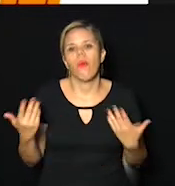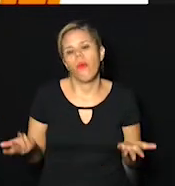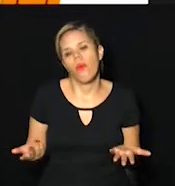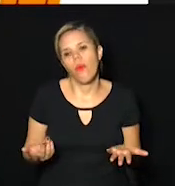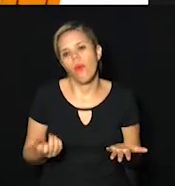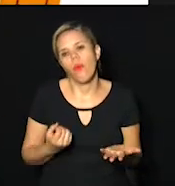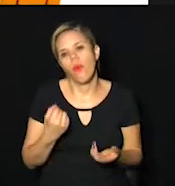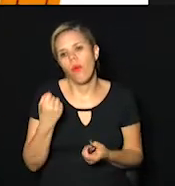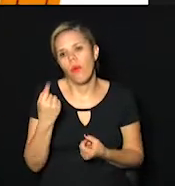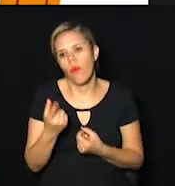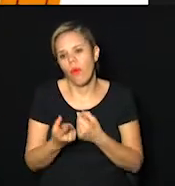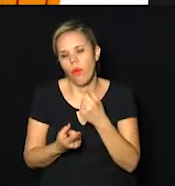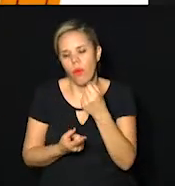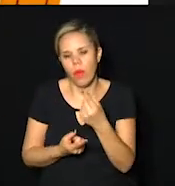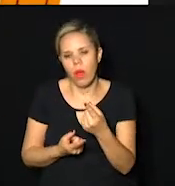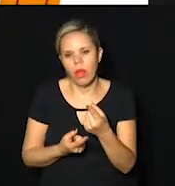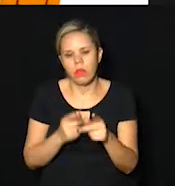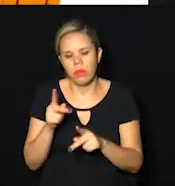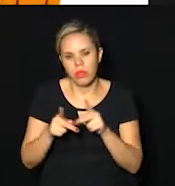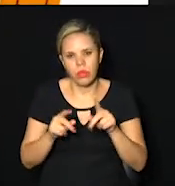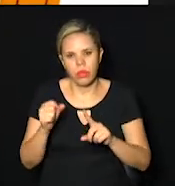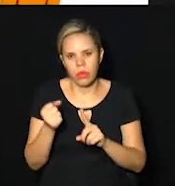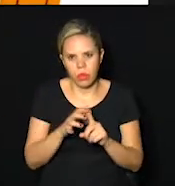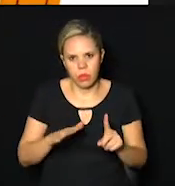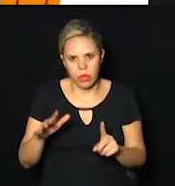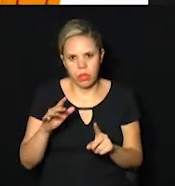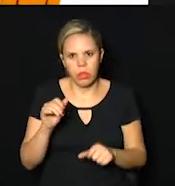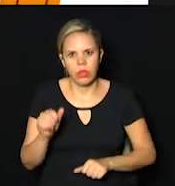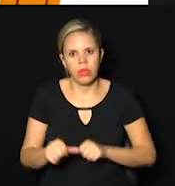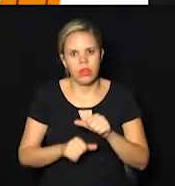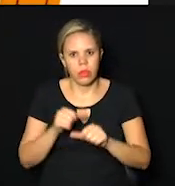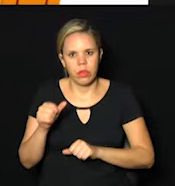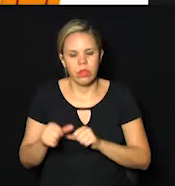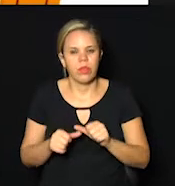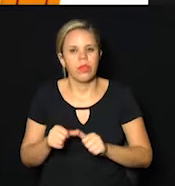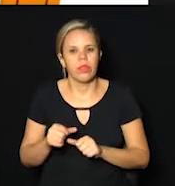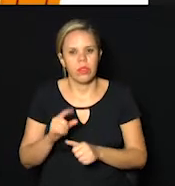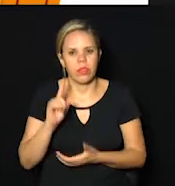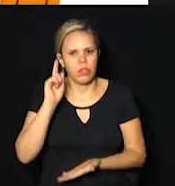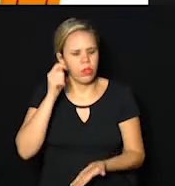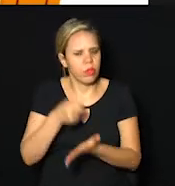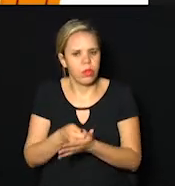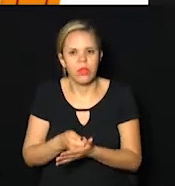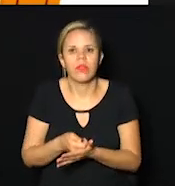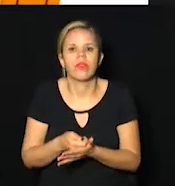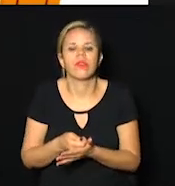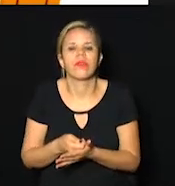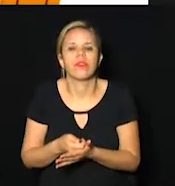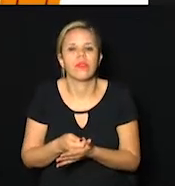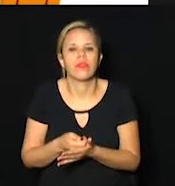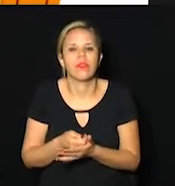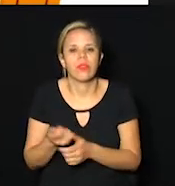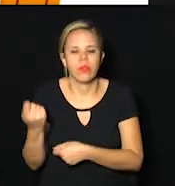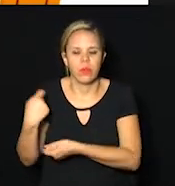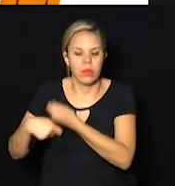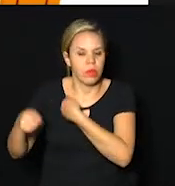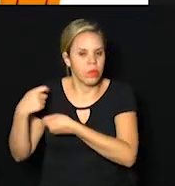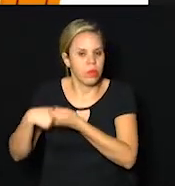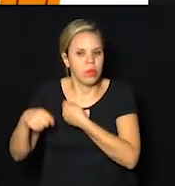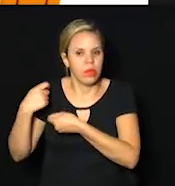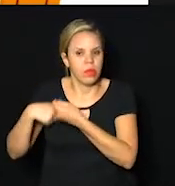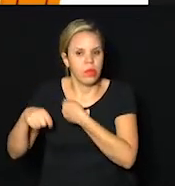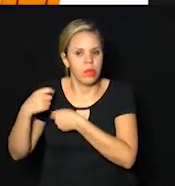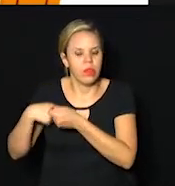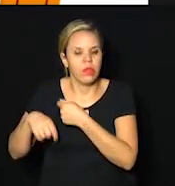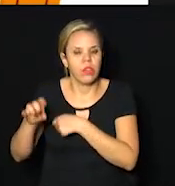alguns membros de uma sociedade se tornam os decisores e mais os administradores,